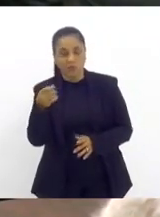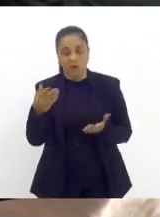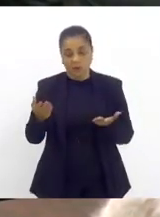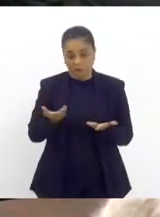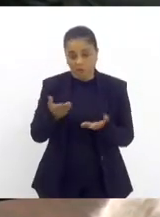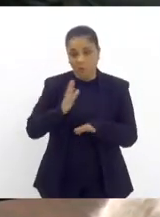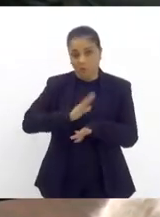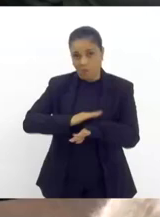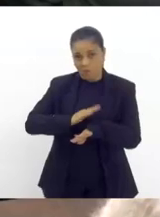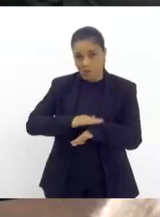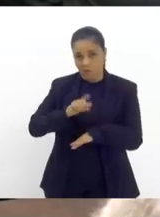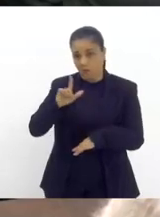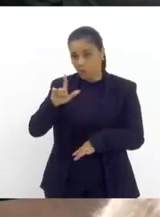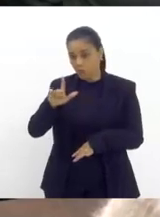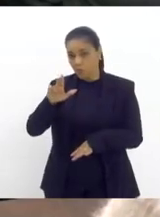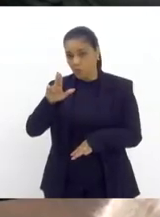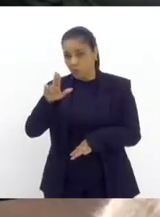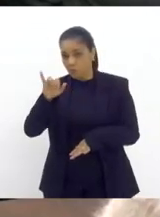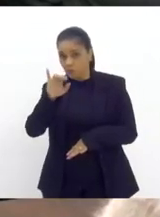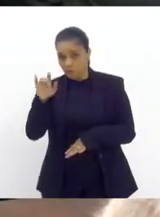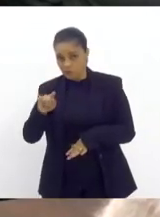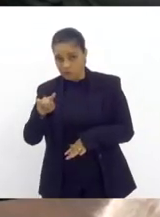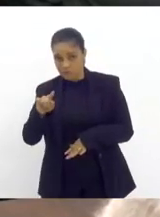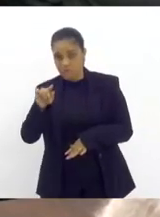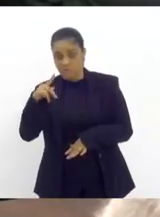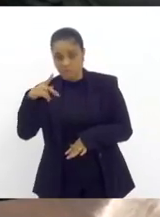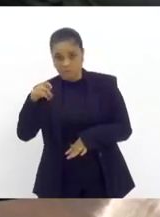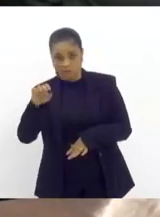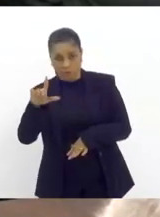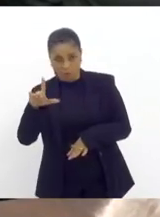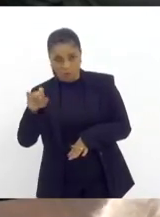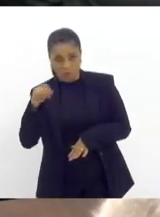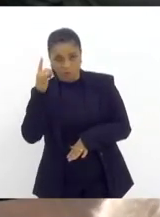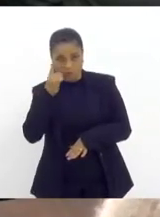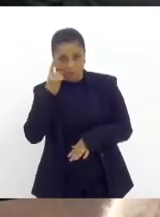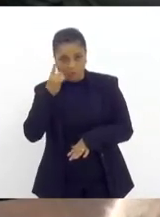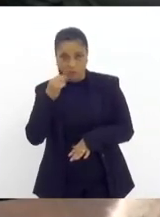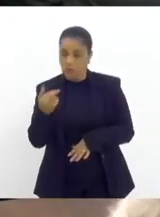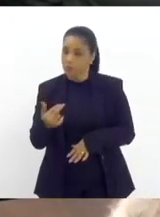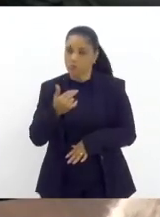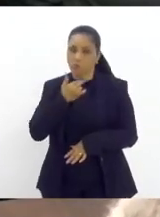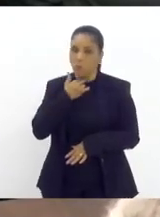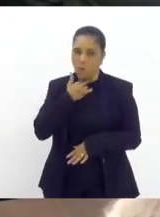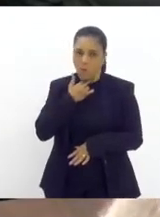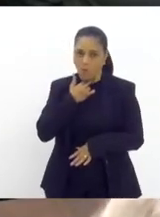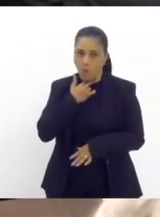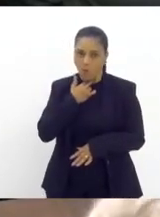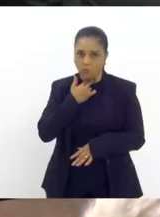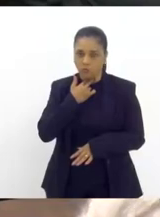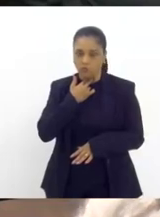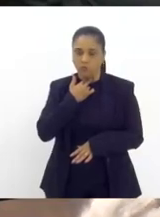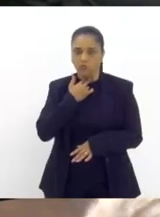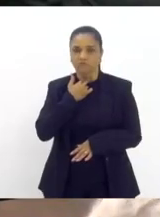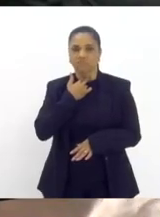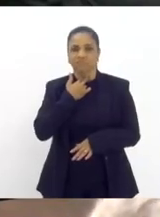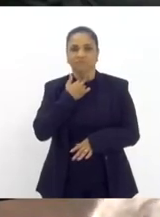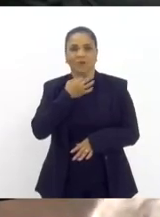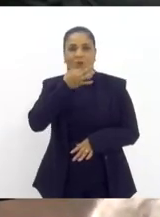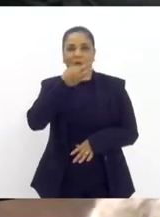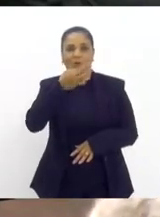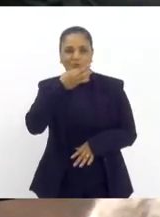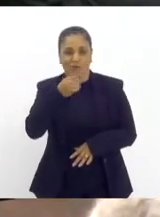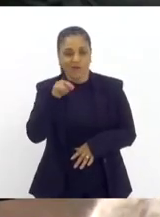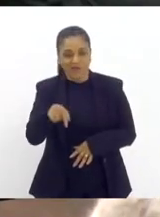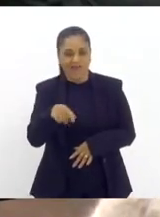Paulo pelo menos no meu juízo a meu juízo ele não poderia Abrir divergência porque ele Então